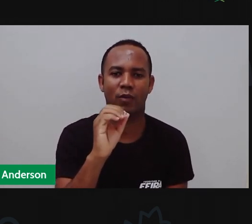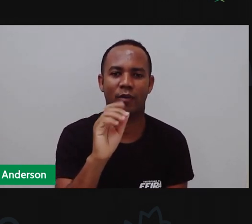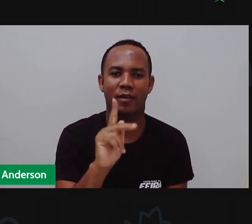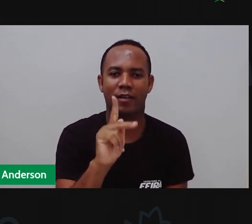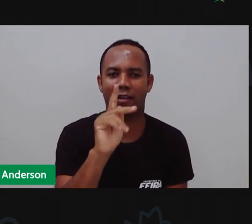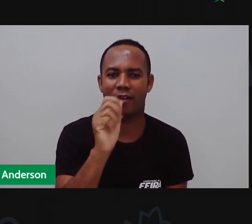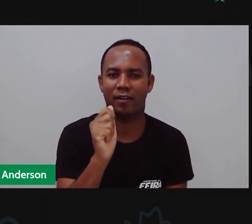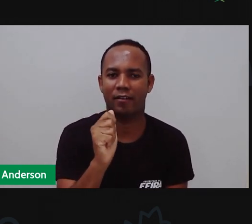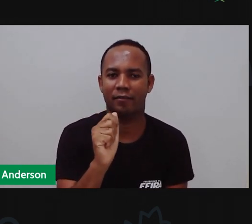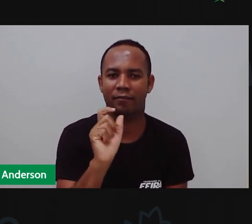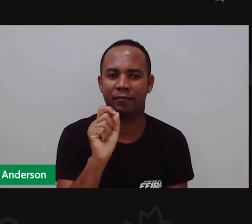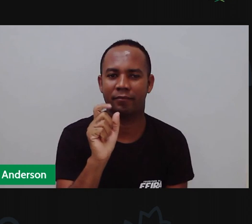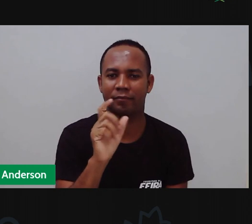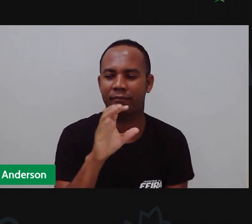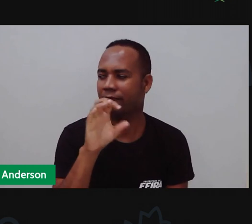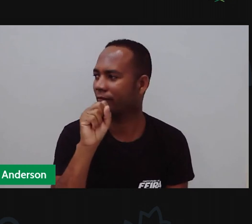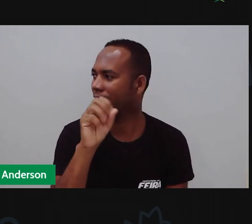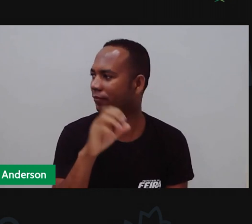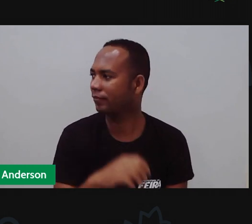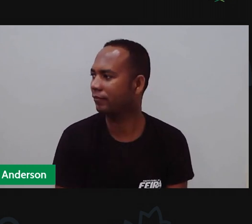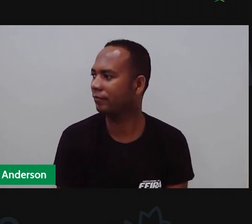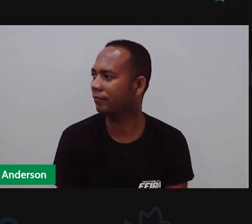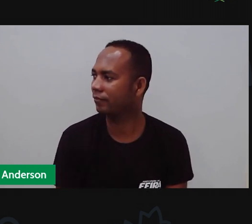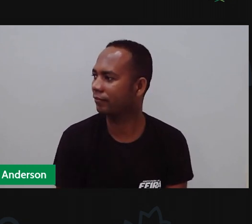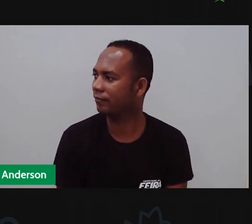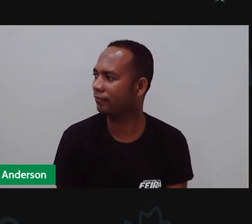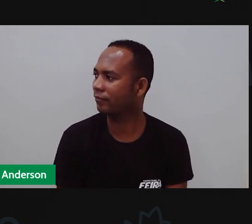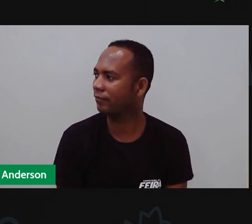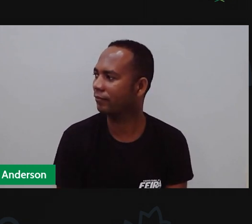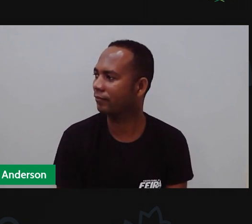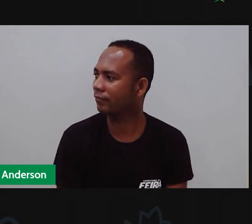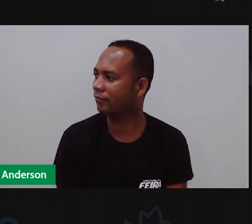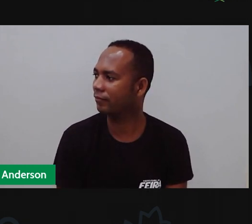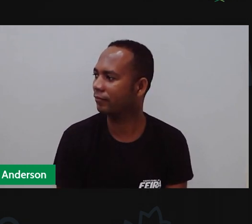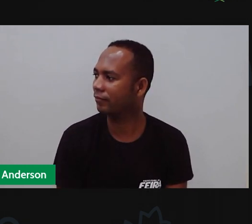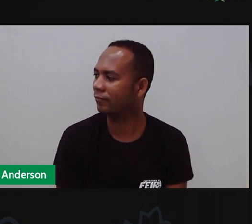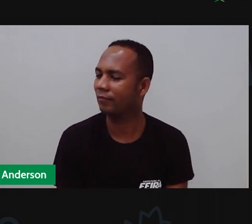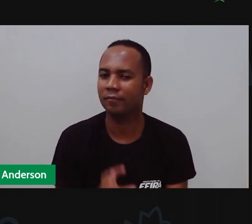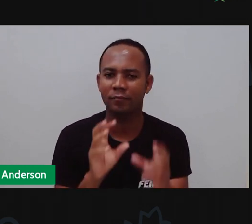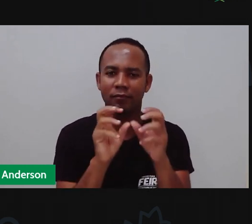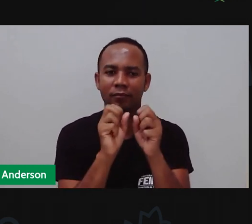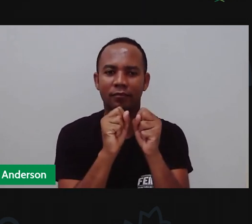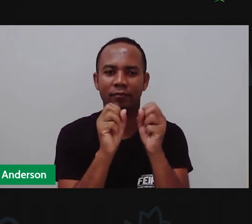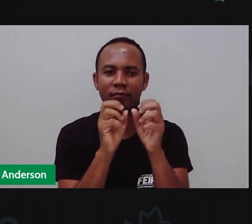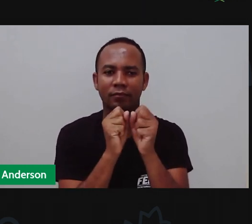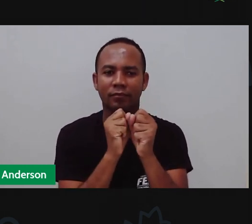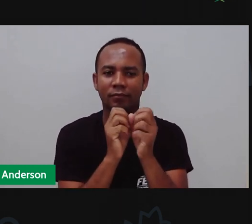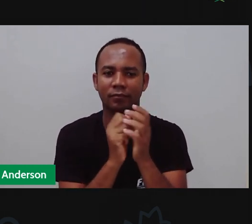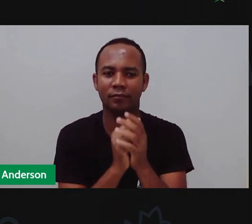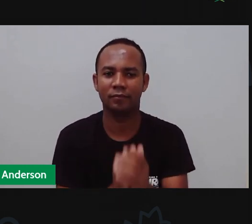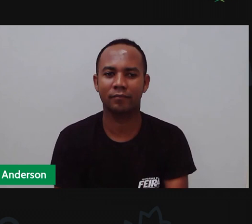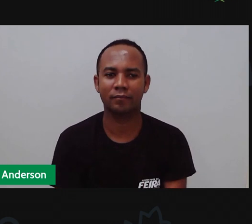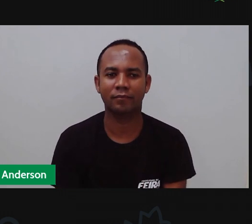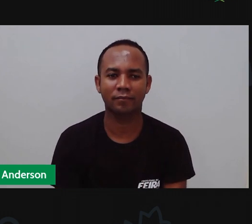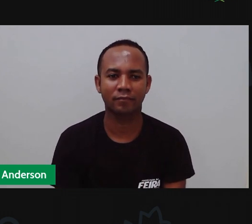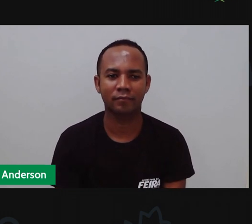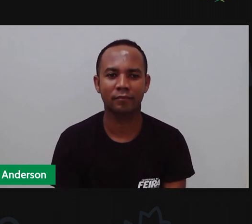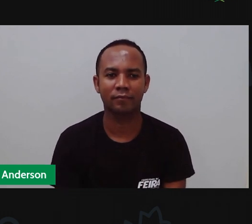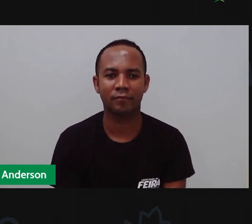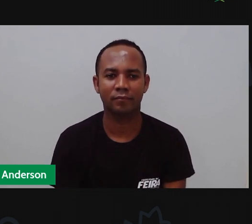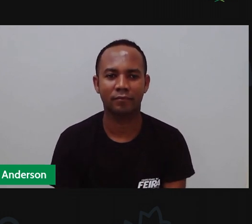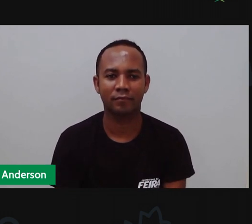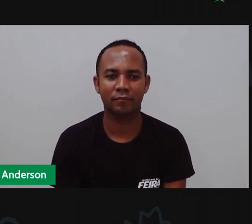Abra a mão para a Vânia. Pode pegar. Pegar? É. Algodão?